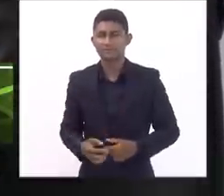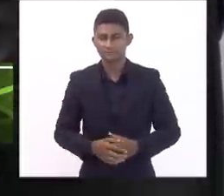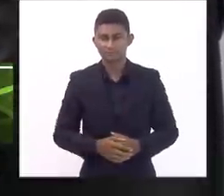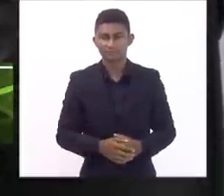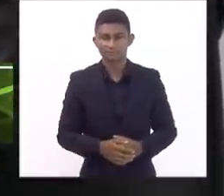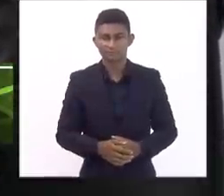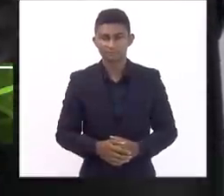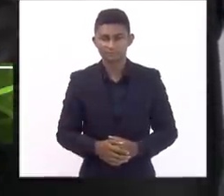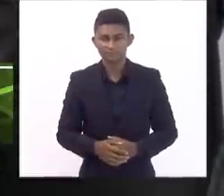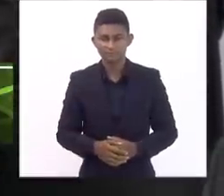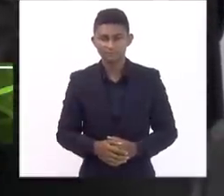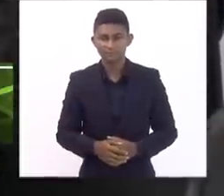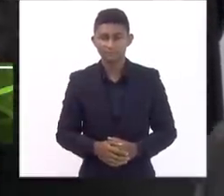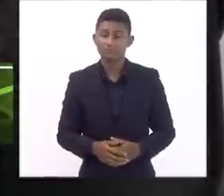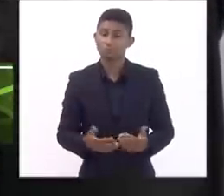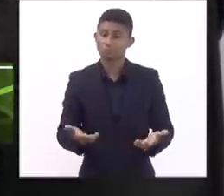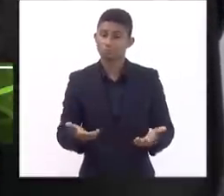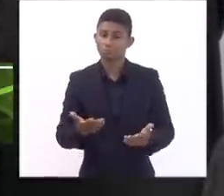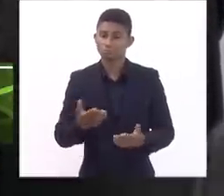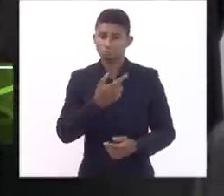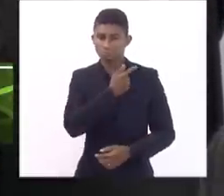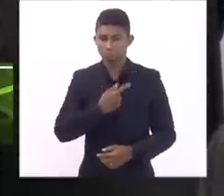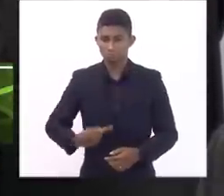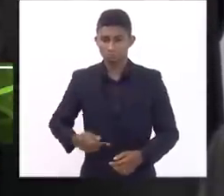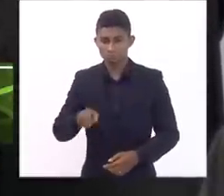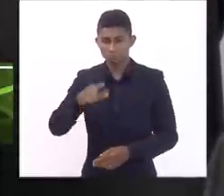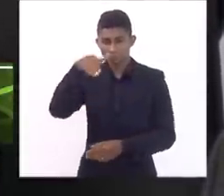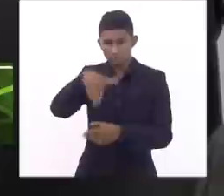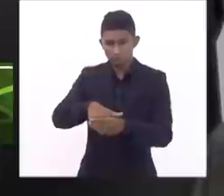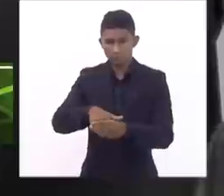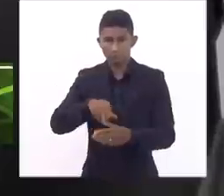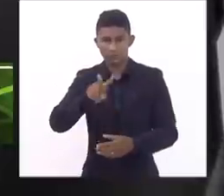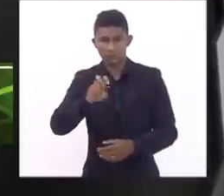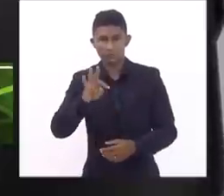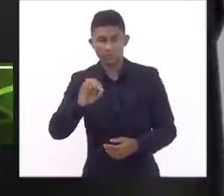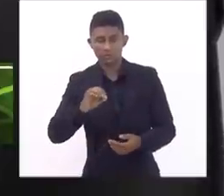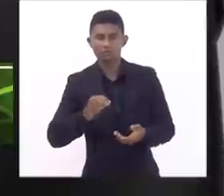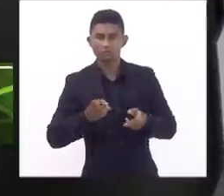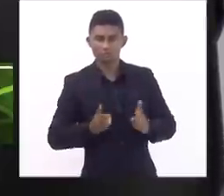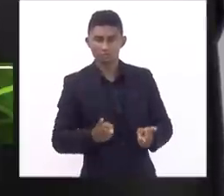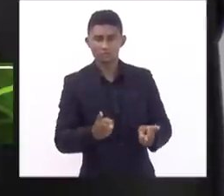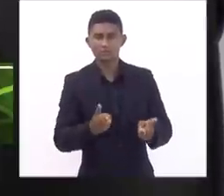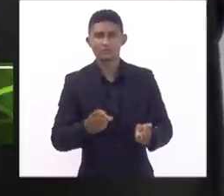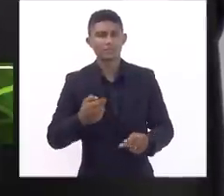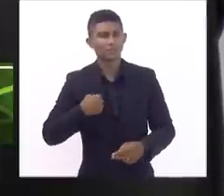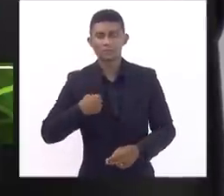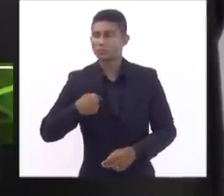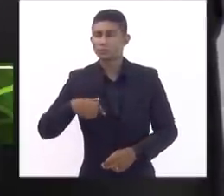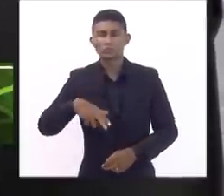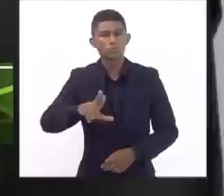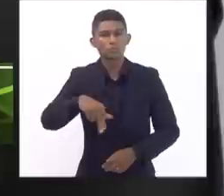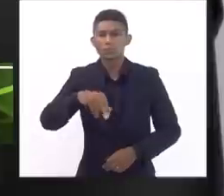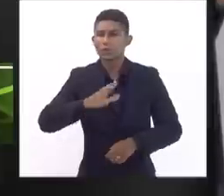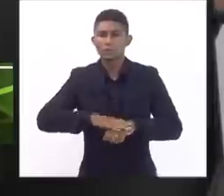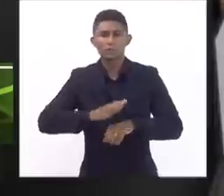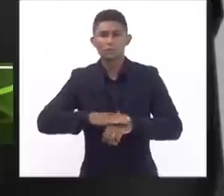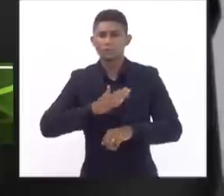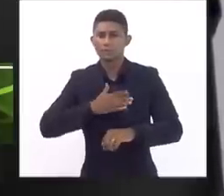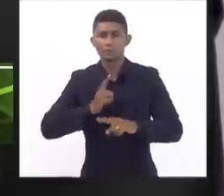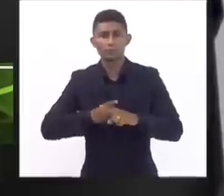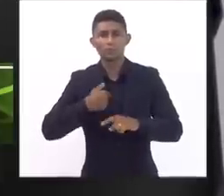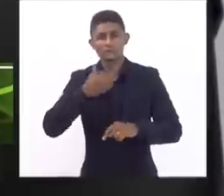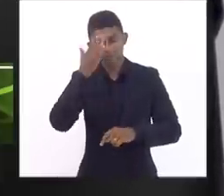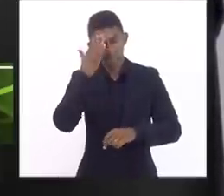receber a orientação de votar pela manutenção do veto, jamais faria isso, sabendo que a matéria é constitucional,